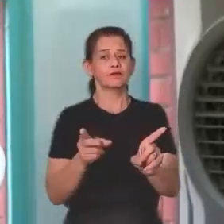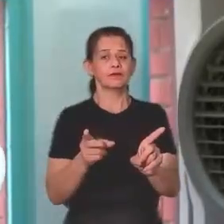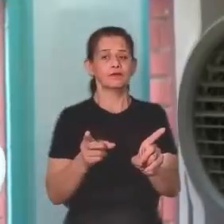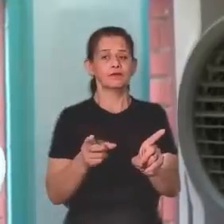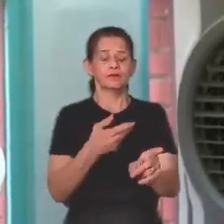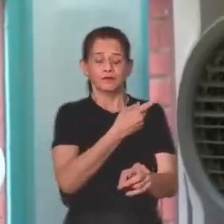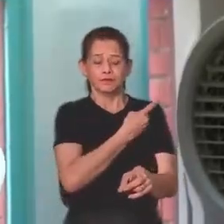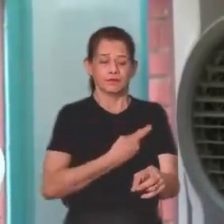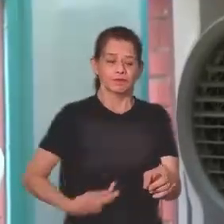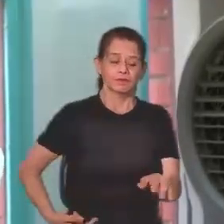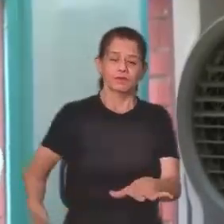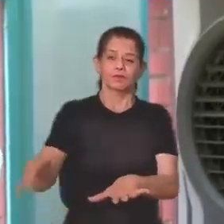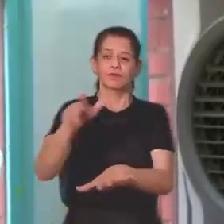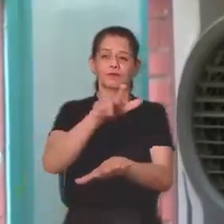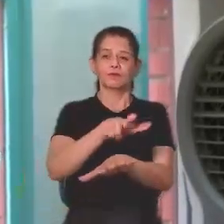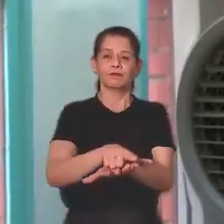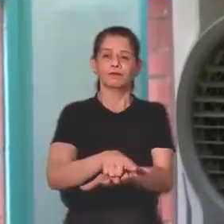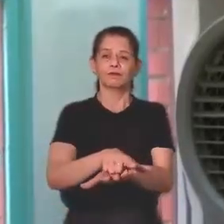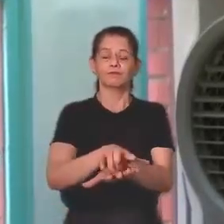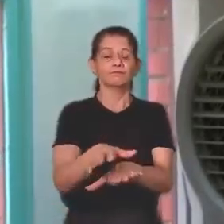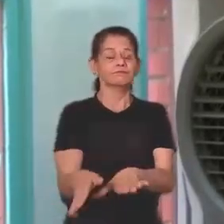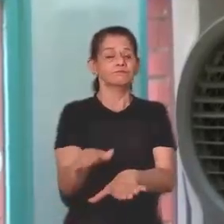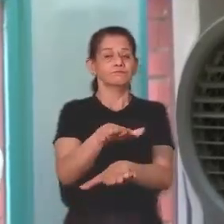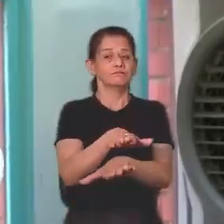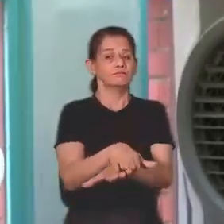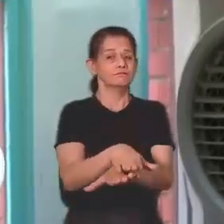de inclusão, de cotas, né,